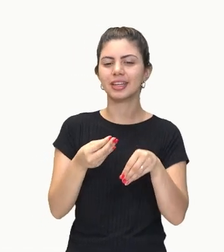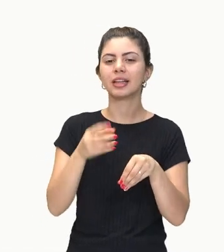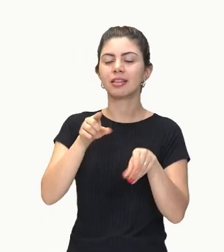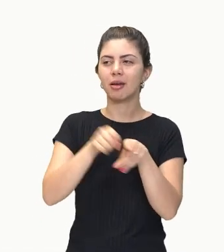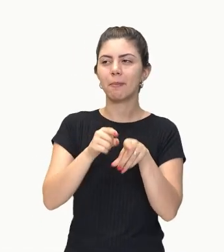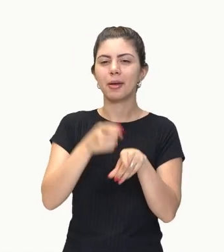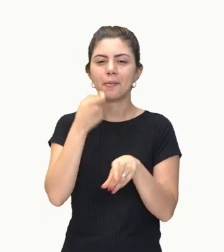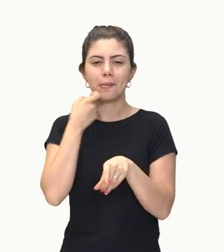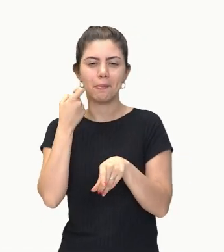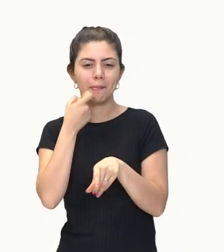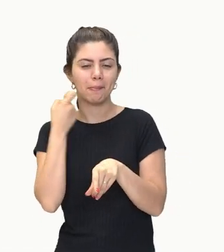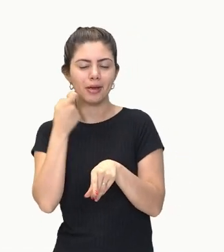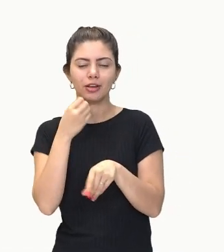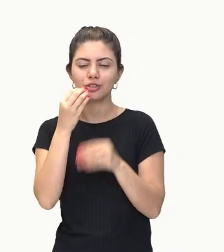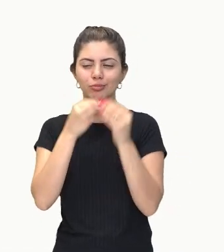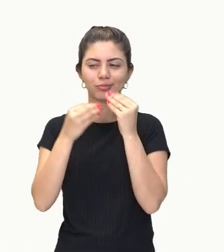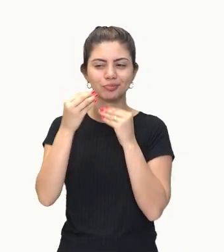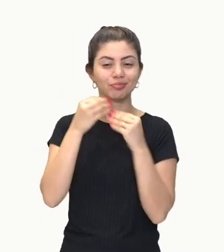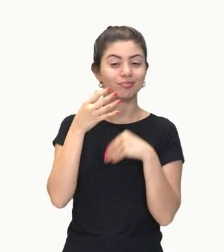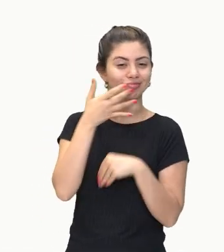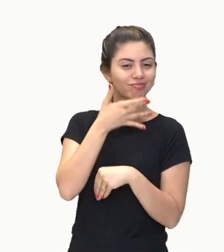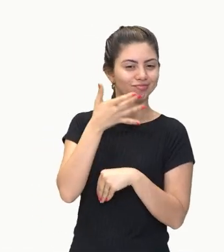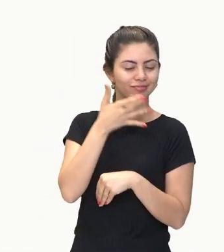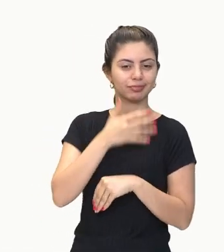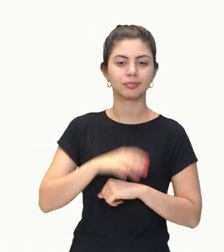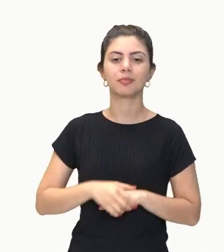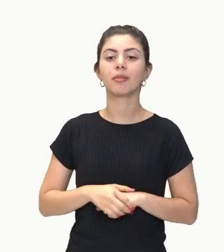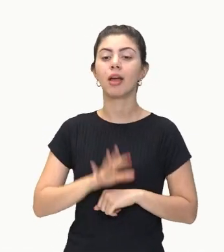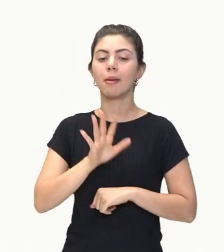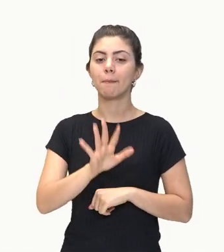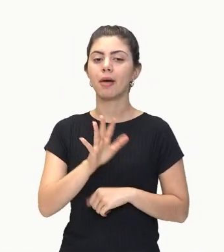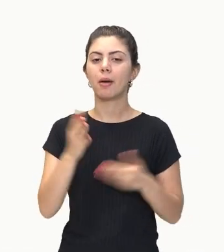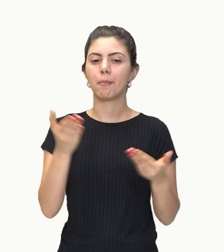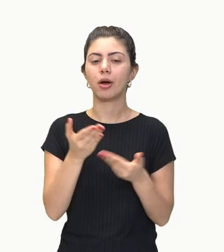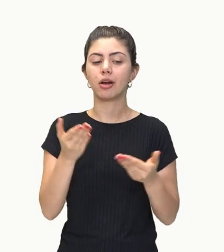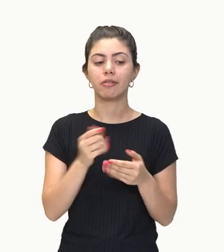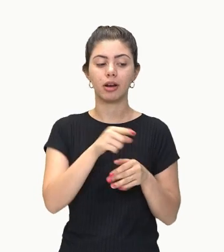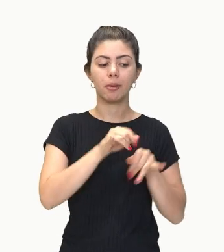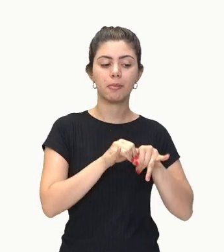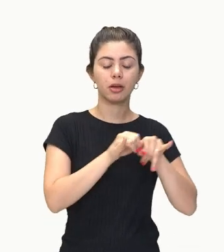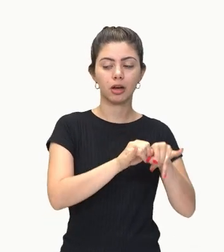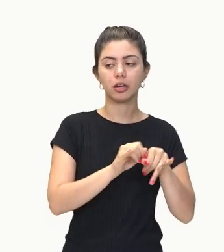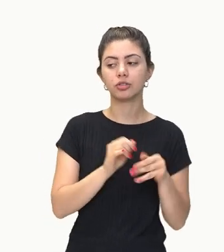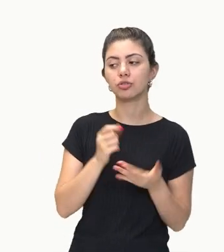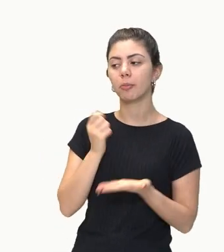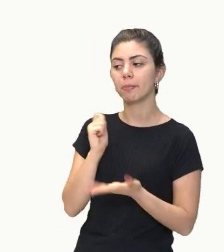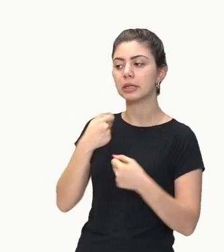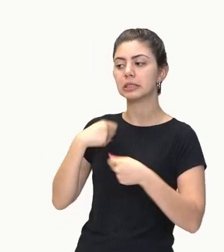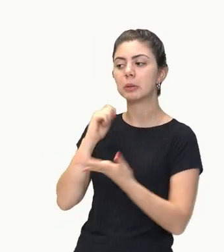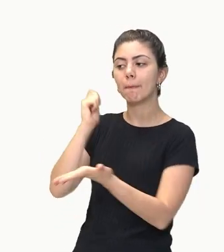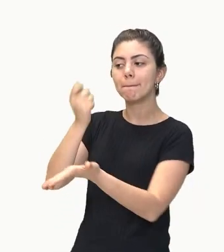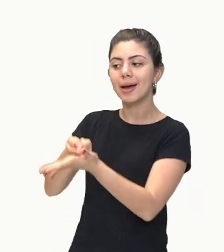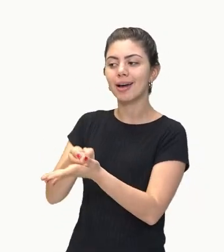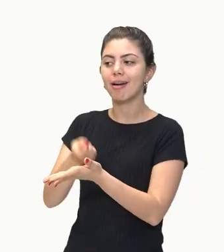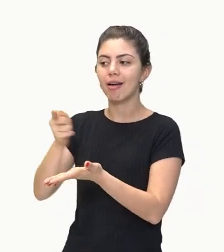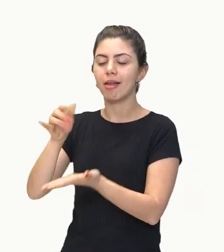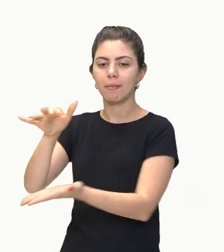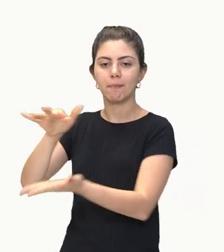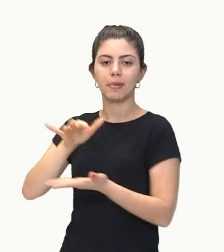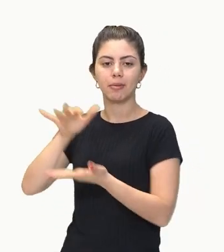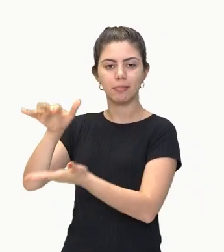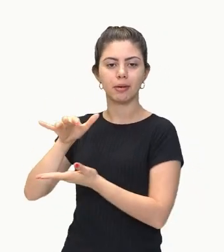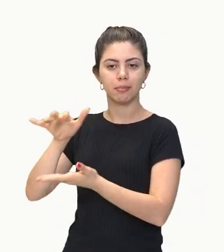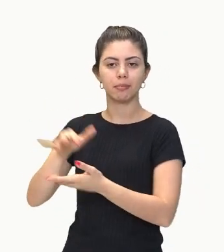maravilha! Mas vamos ver quanto esse mercadinho teve que pagar nesse pedido? Então, a gente tem,